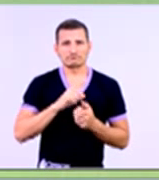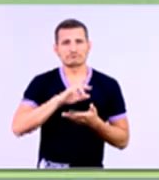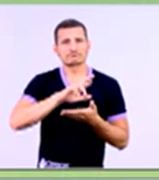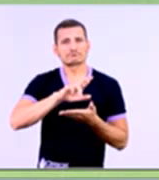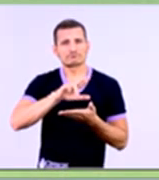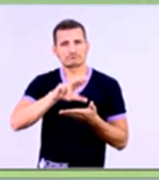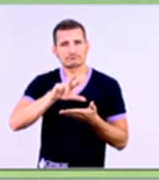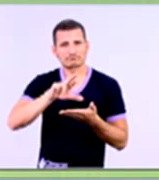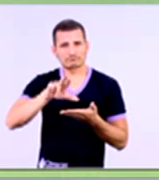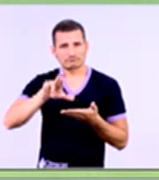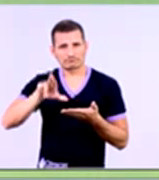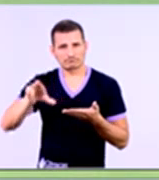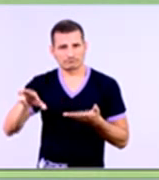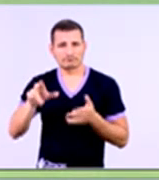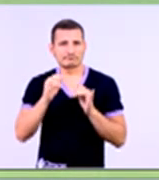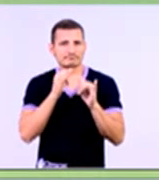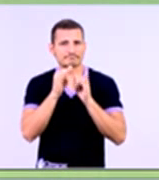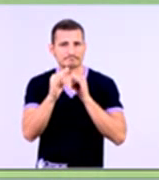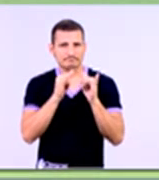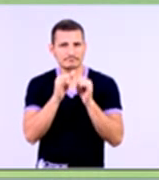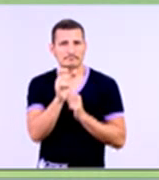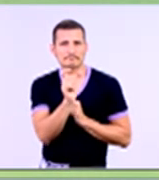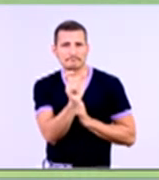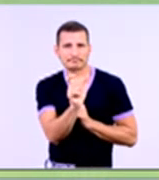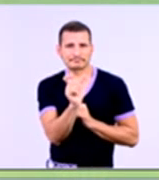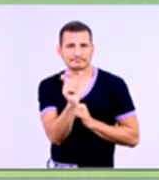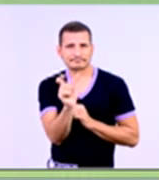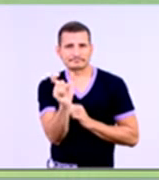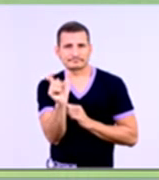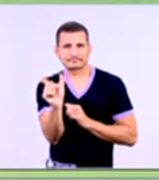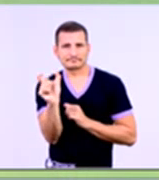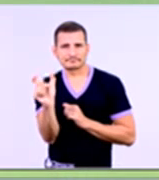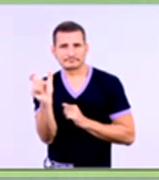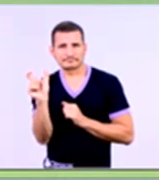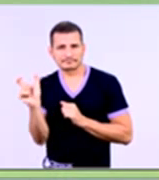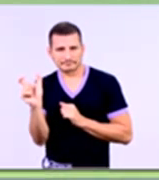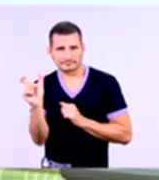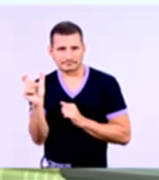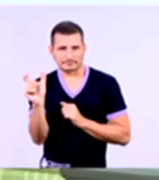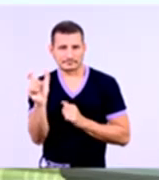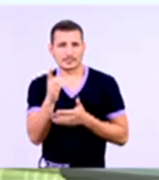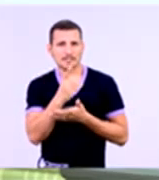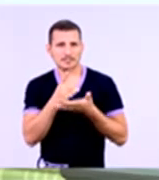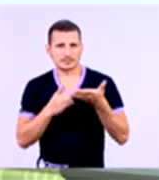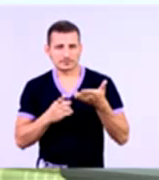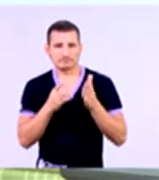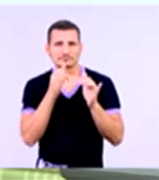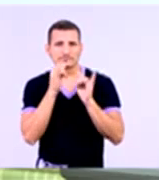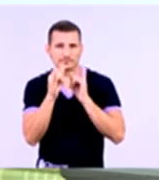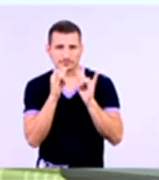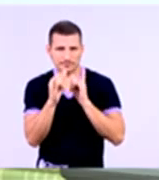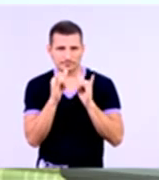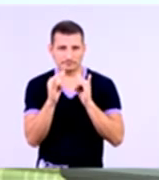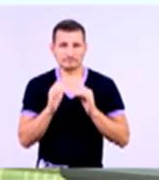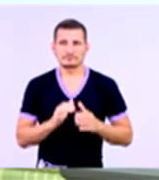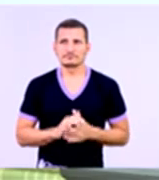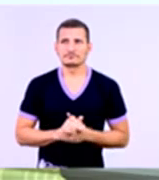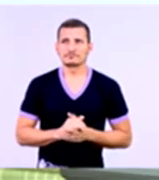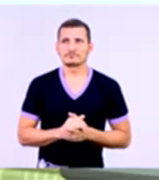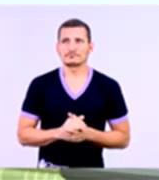grande de informação e declaração de informação. Bom,